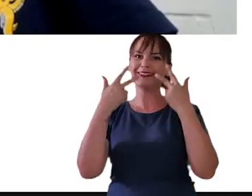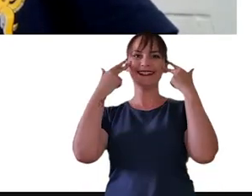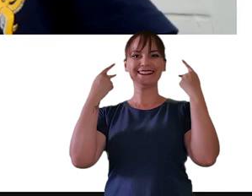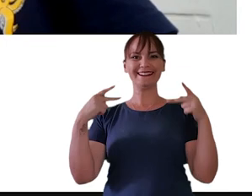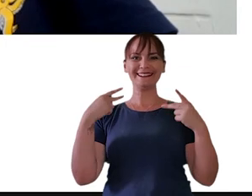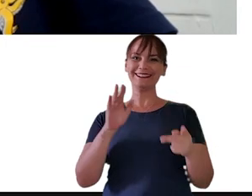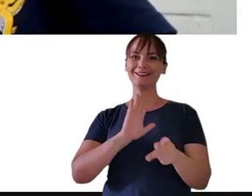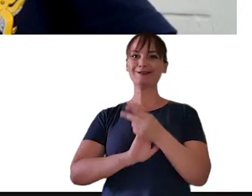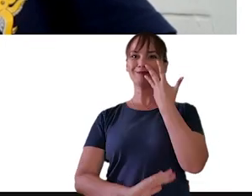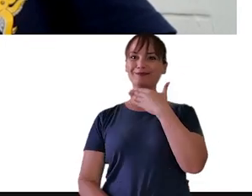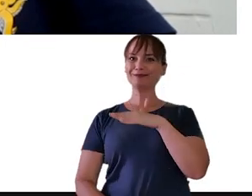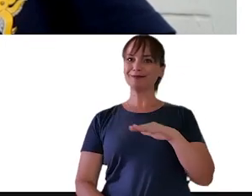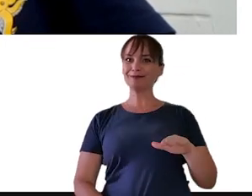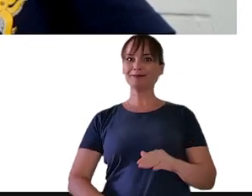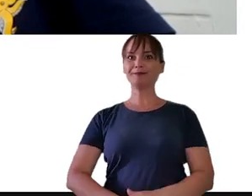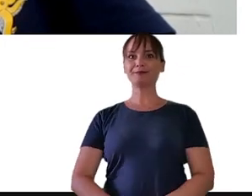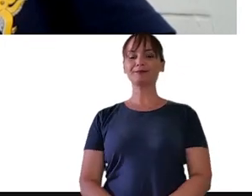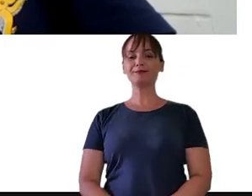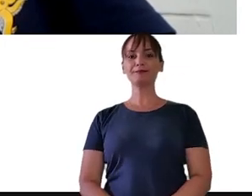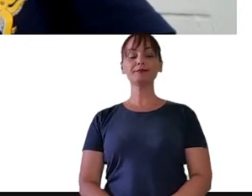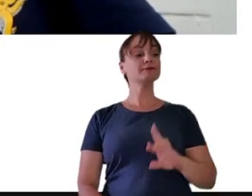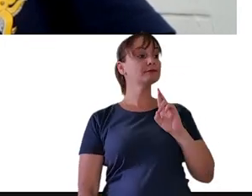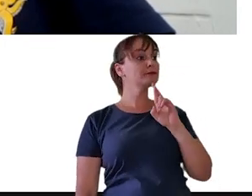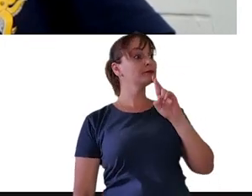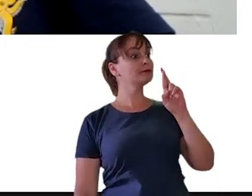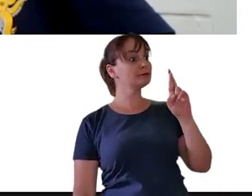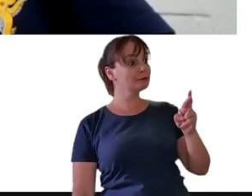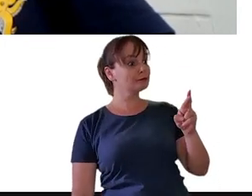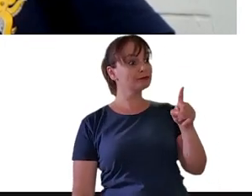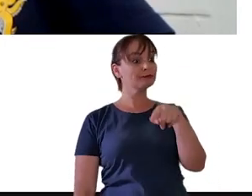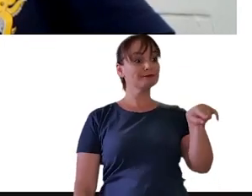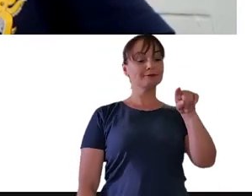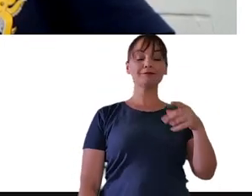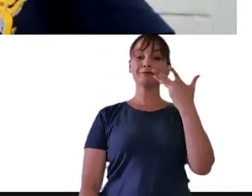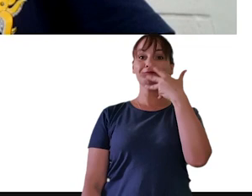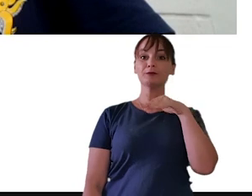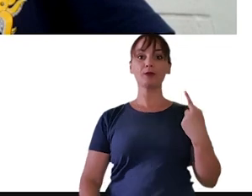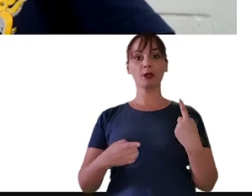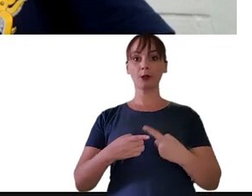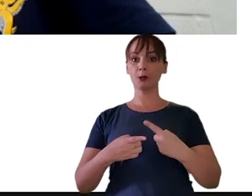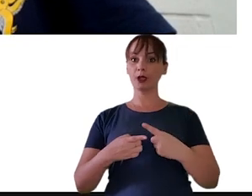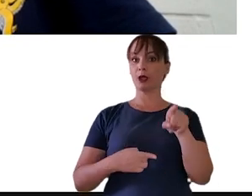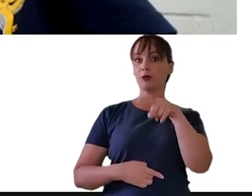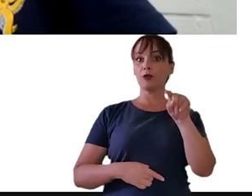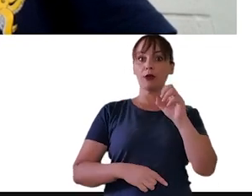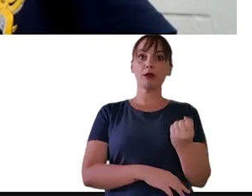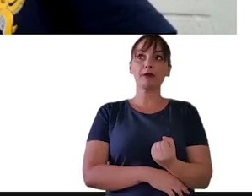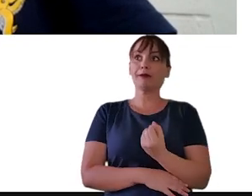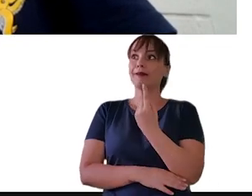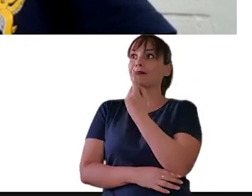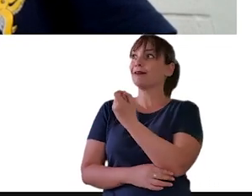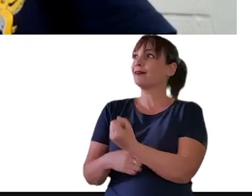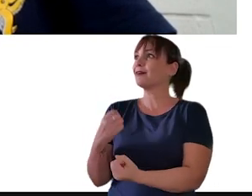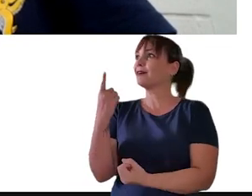naturais, né, de criança. E qual que é a resposta do pessoal daí para essas crianças? Porque assim, você está encantando todos e